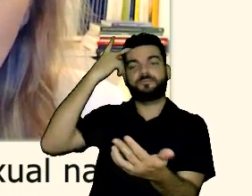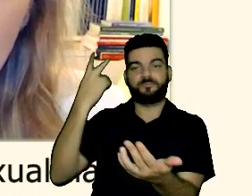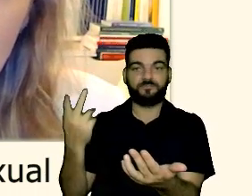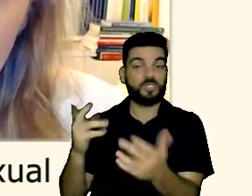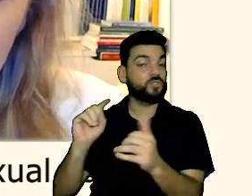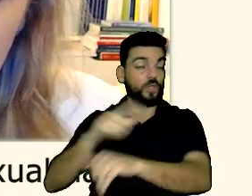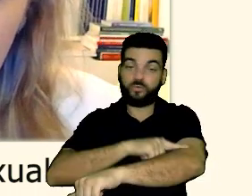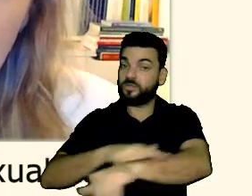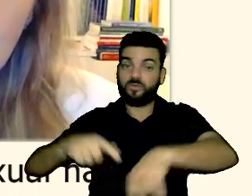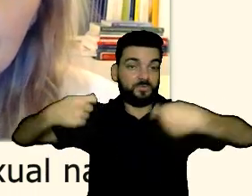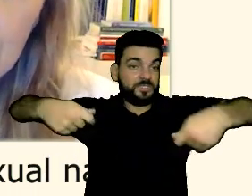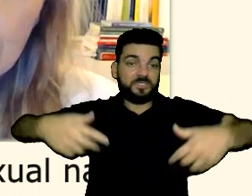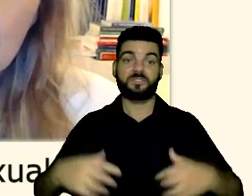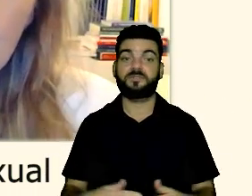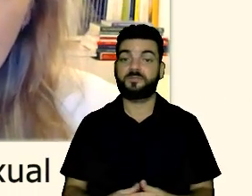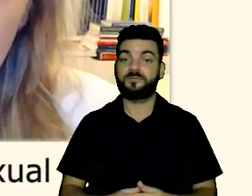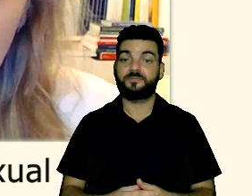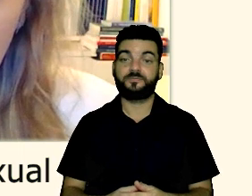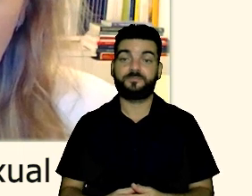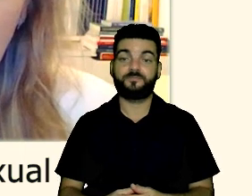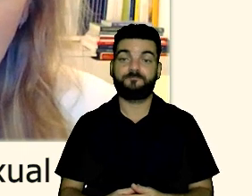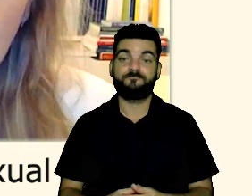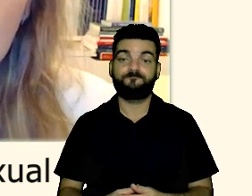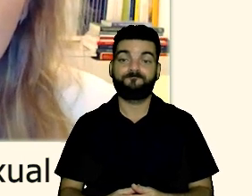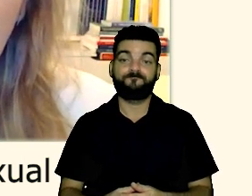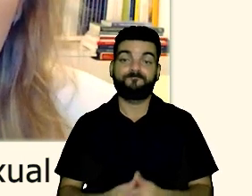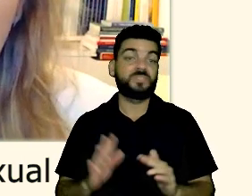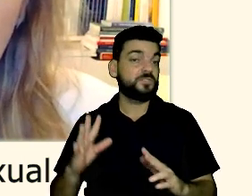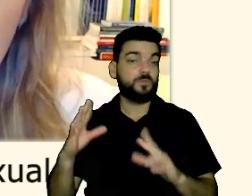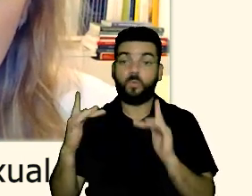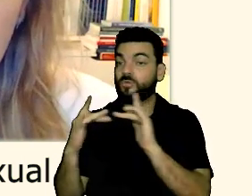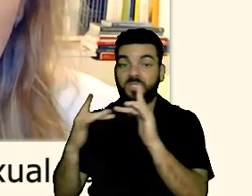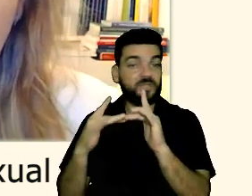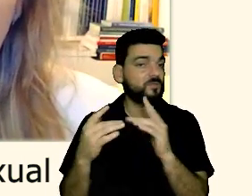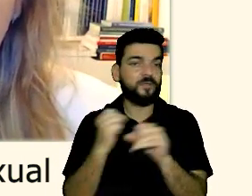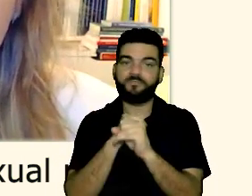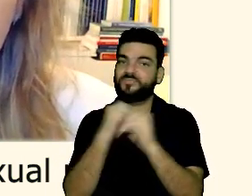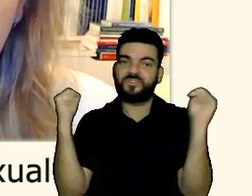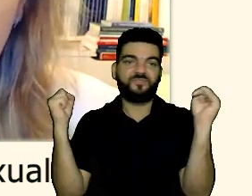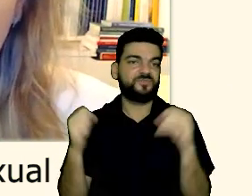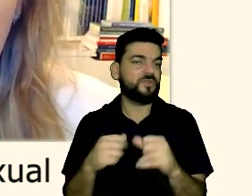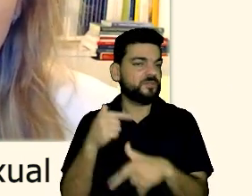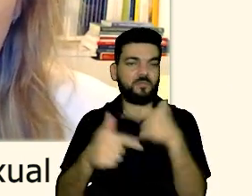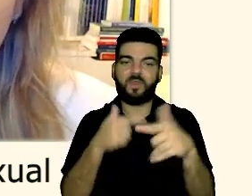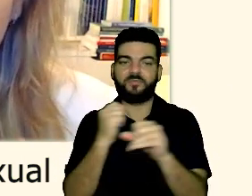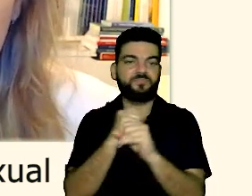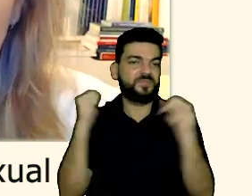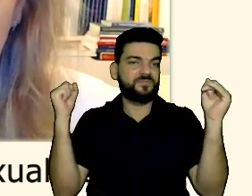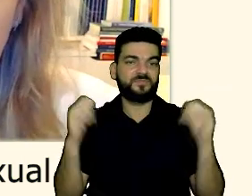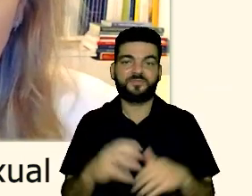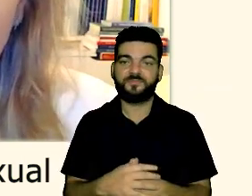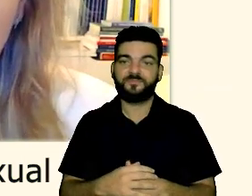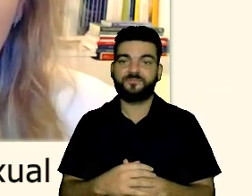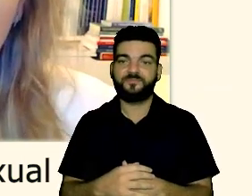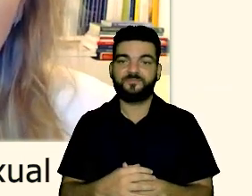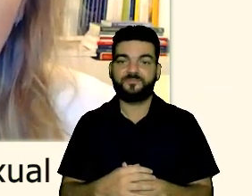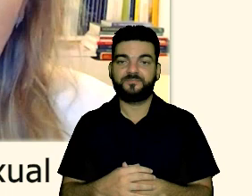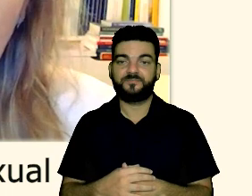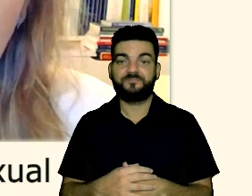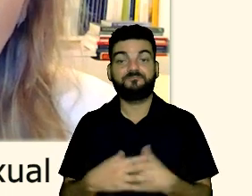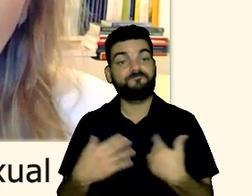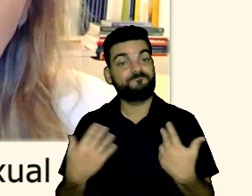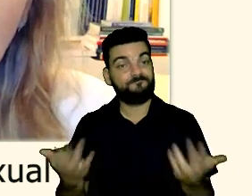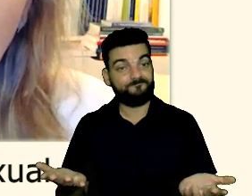destrinchando e diluindo, buscando no outro uma autopercepção e essa questão que é a essência, respeito, né? Como falou